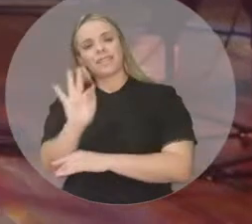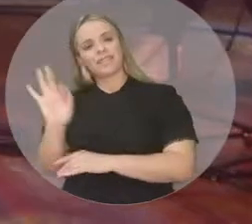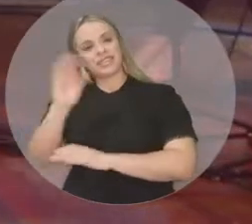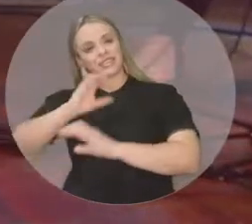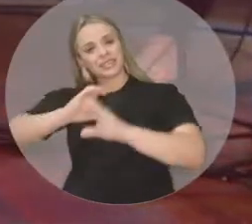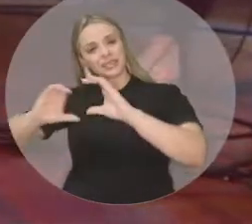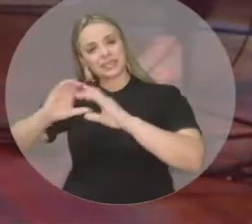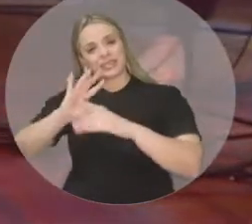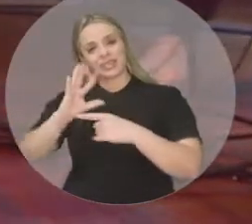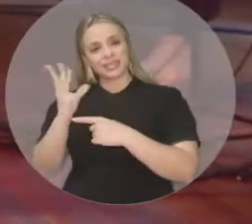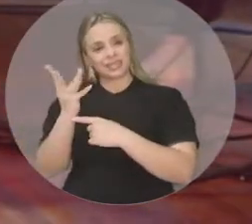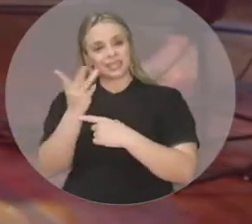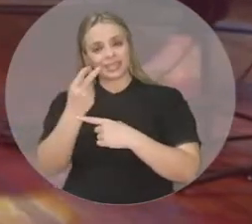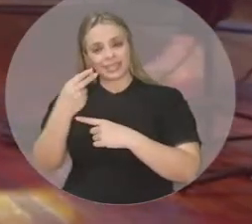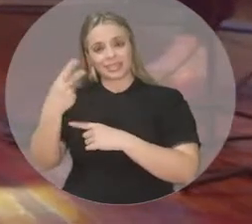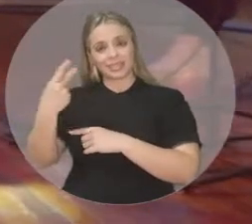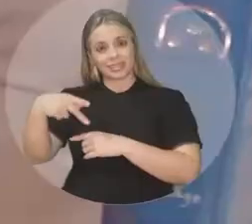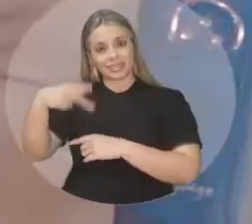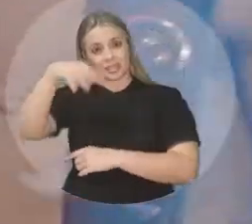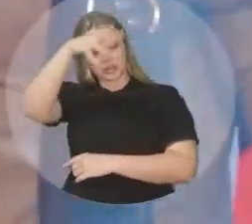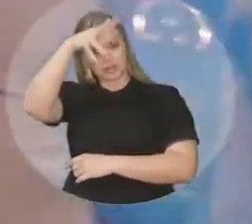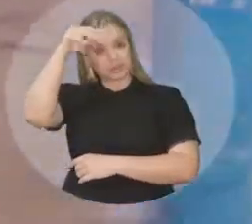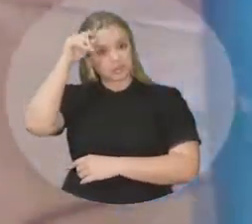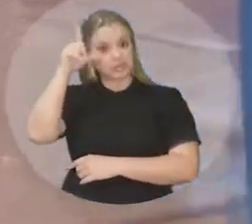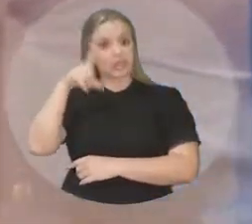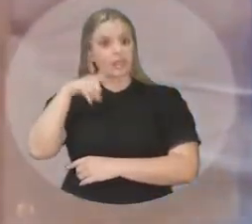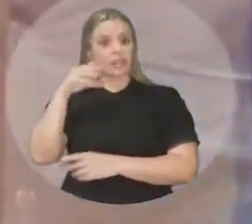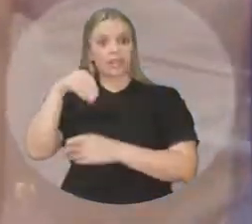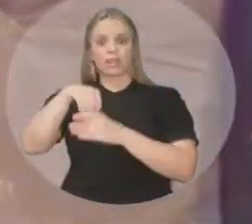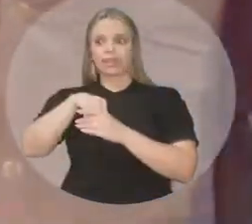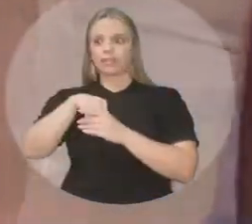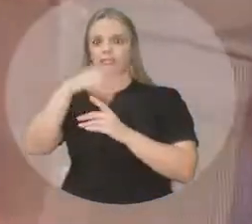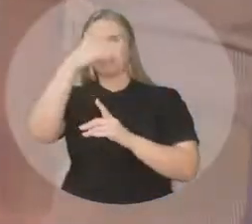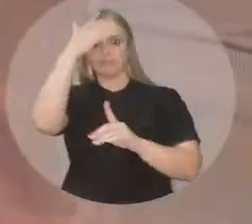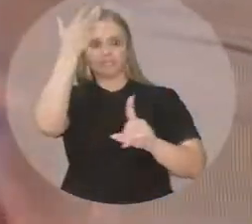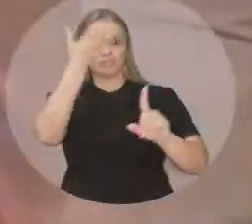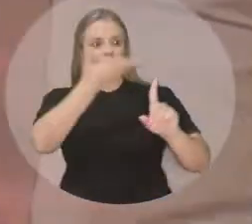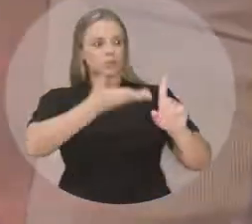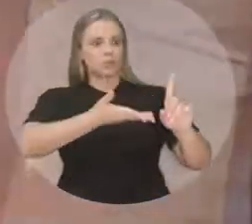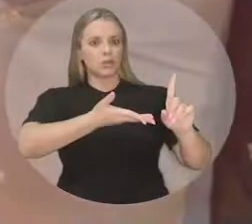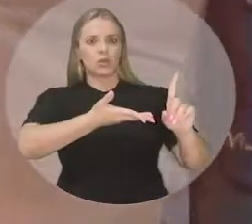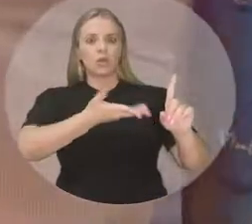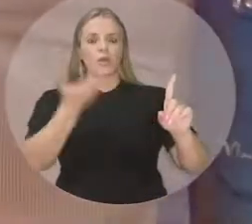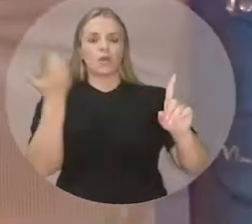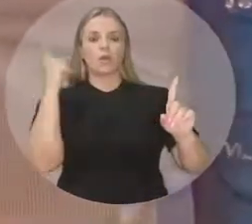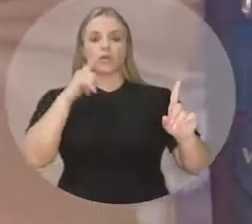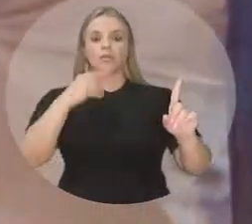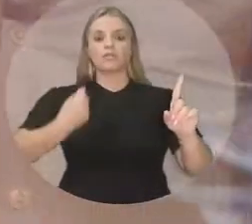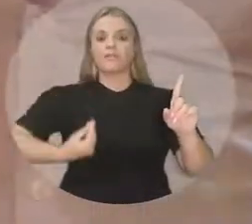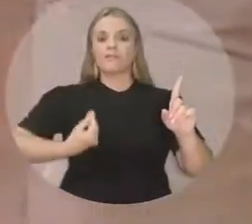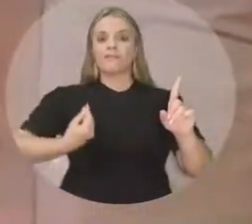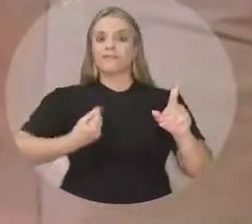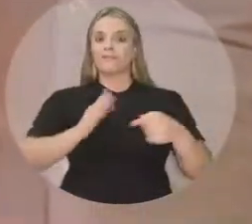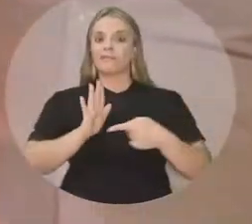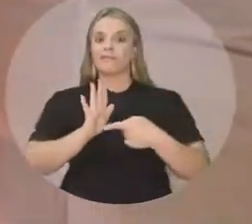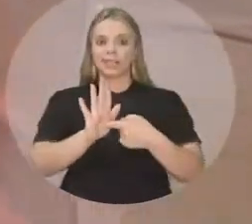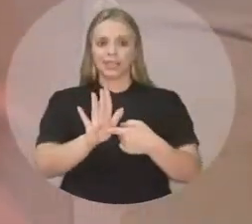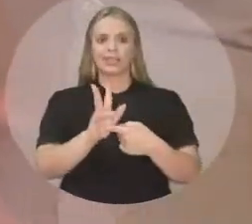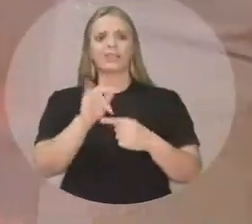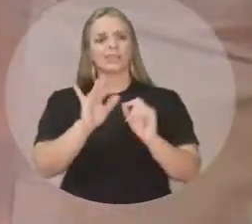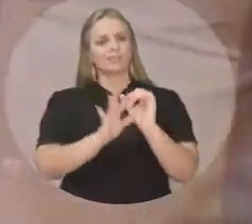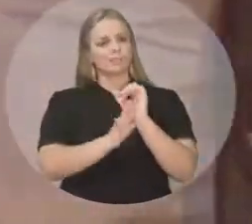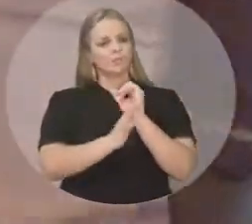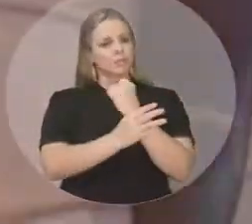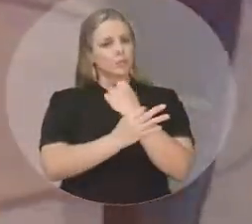um dos responsáveis aqui pelo Desert Punk, que a linguagem é bem adversa musicalmente do Flor Ribeirinha.